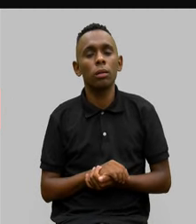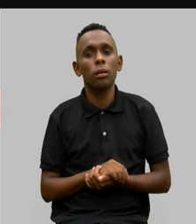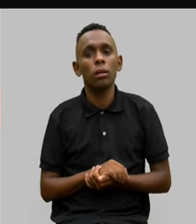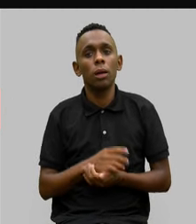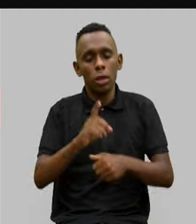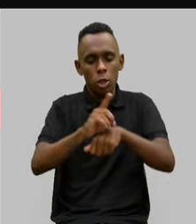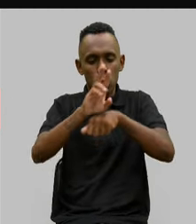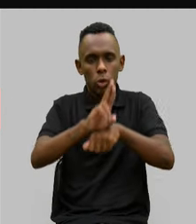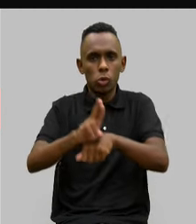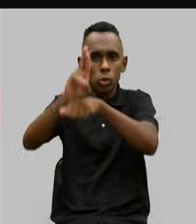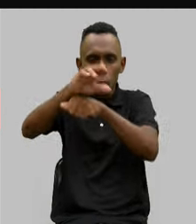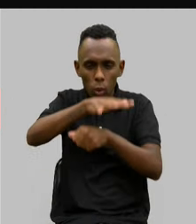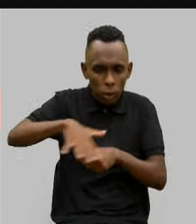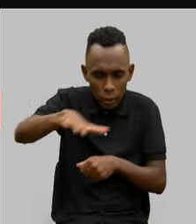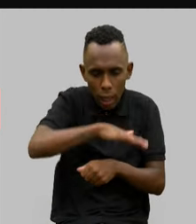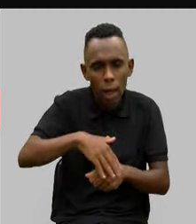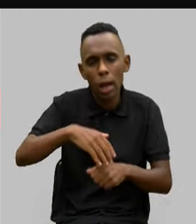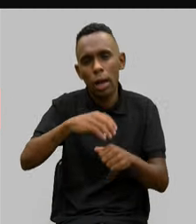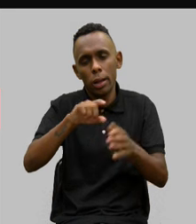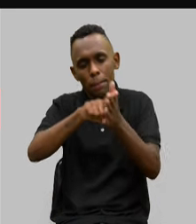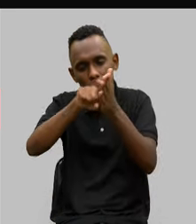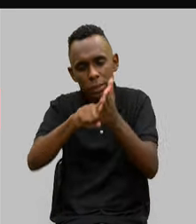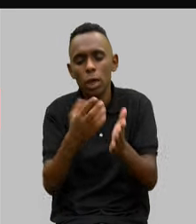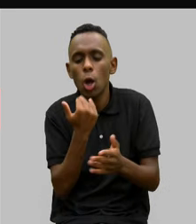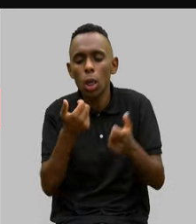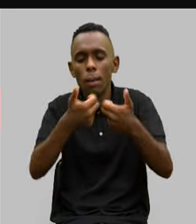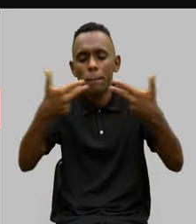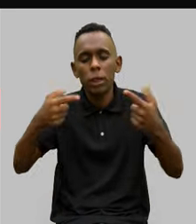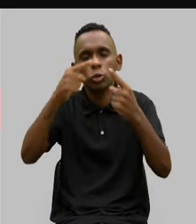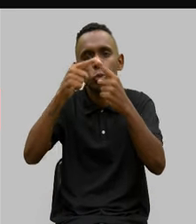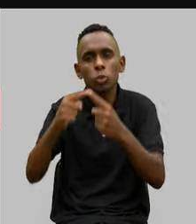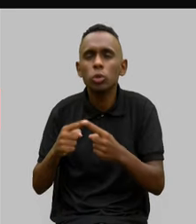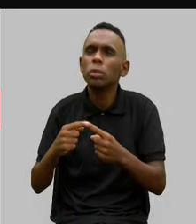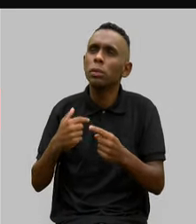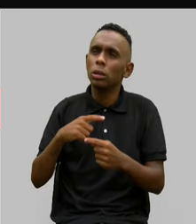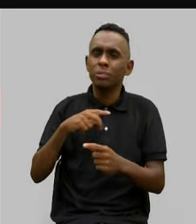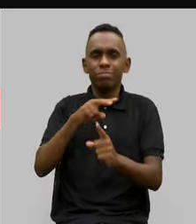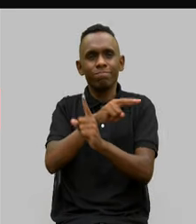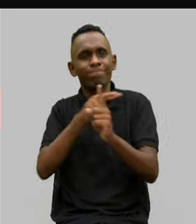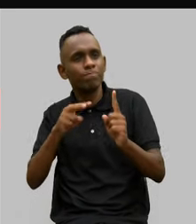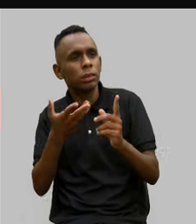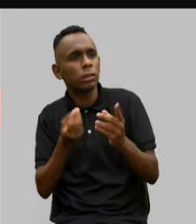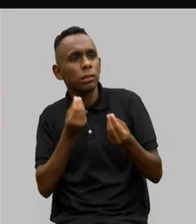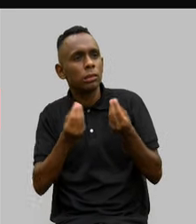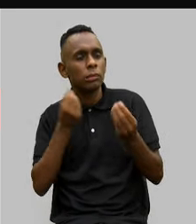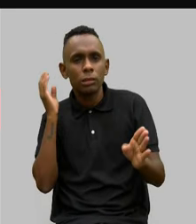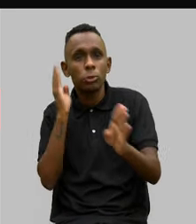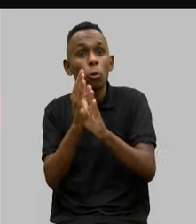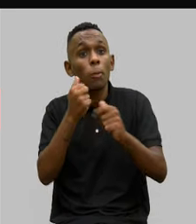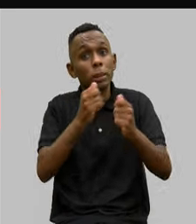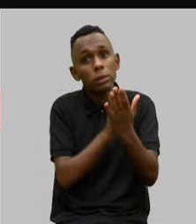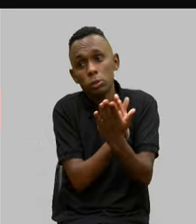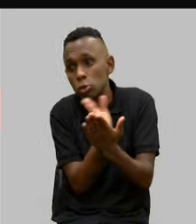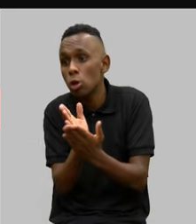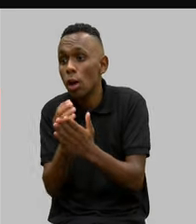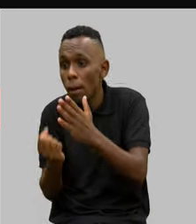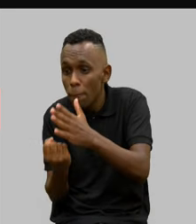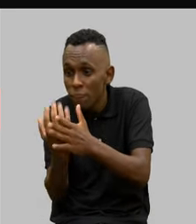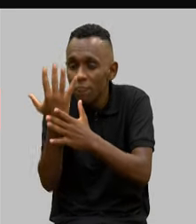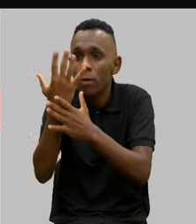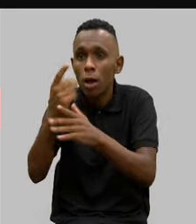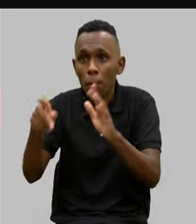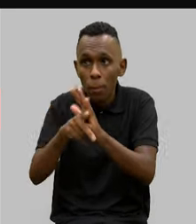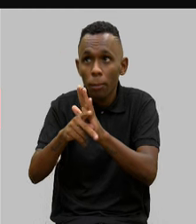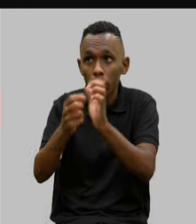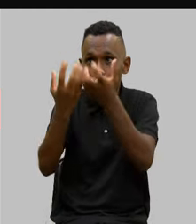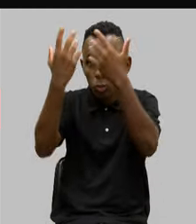na áa de ciência de alimentos tá na USP eu vi que ali não tinha muita perspectiva para eu tentar descobrir isso eu tinha que estudar plantas que atuavam no sistema nervoso